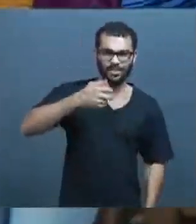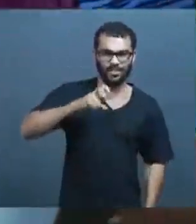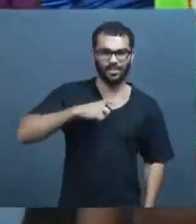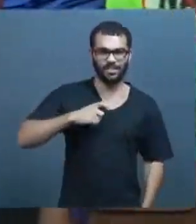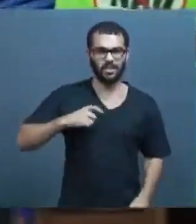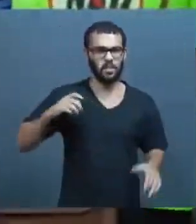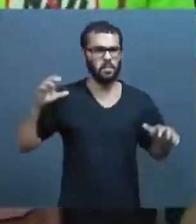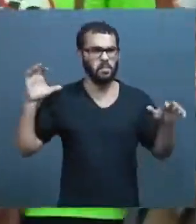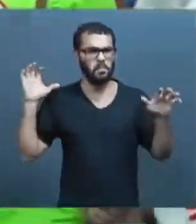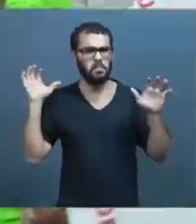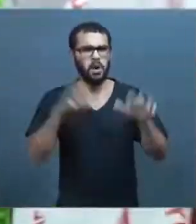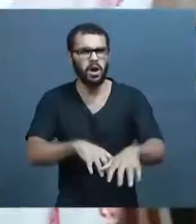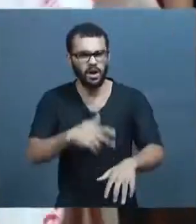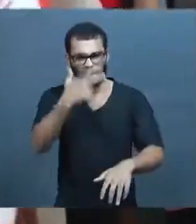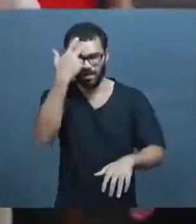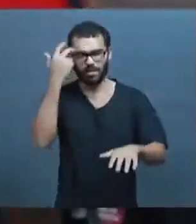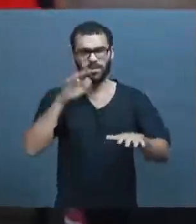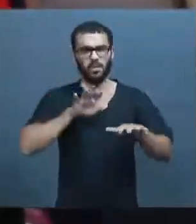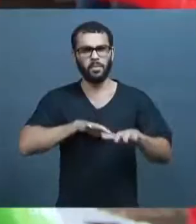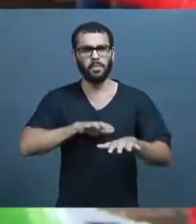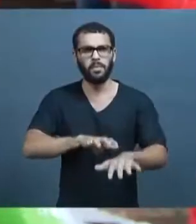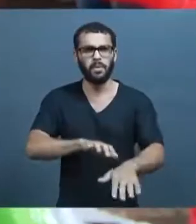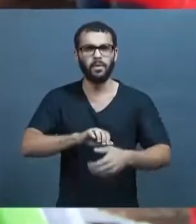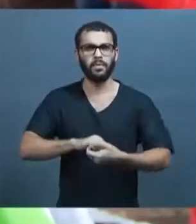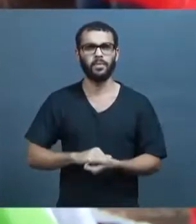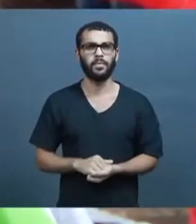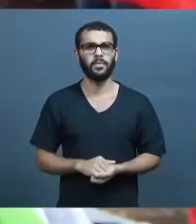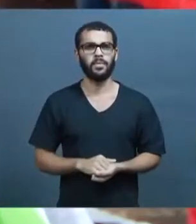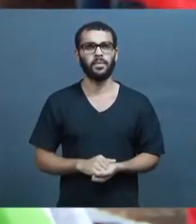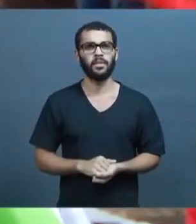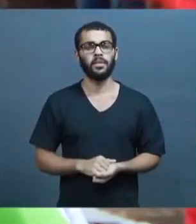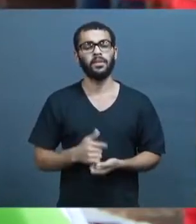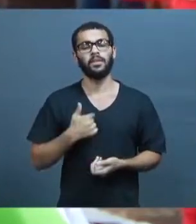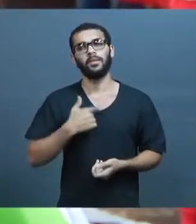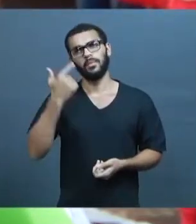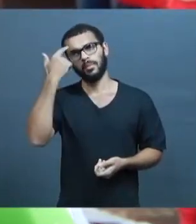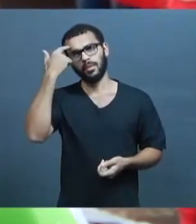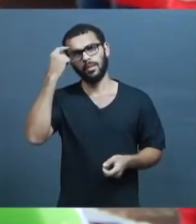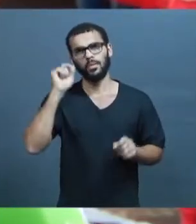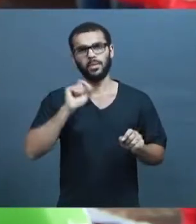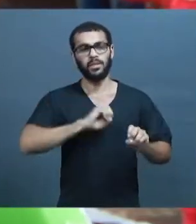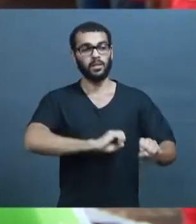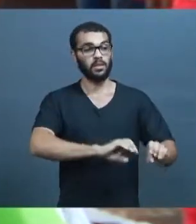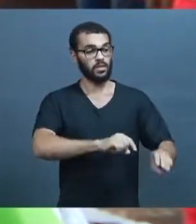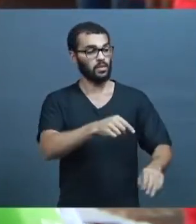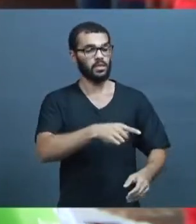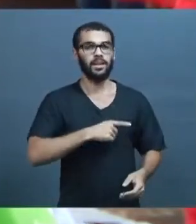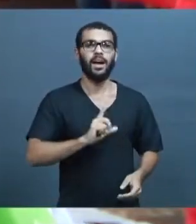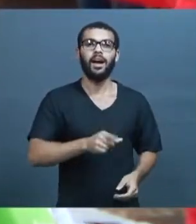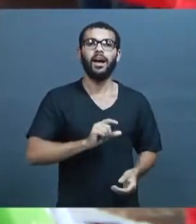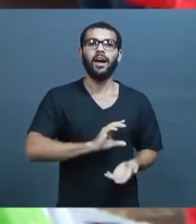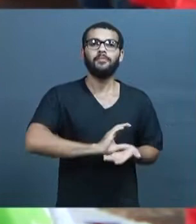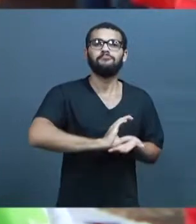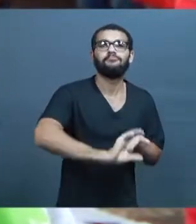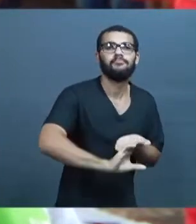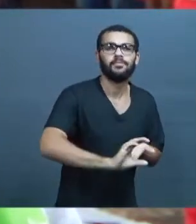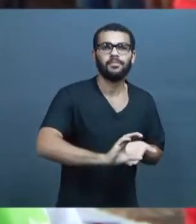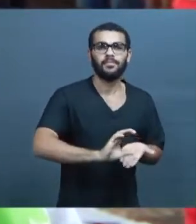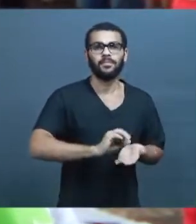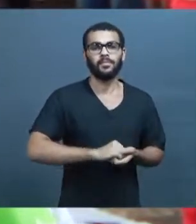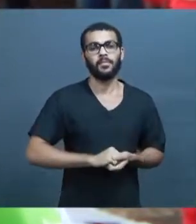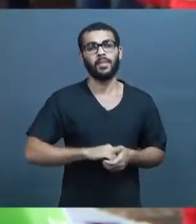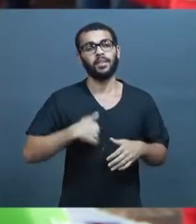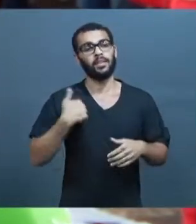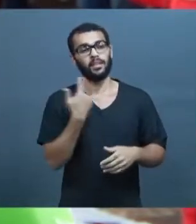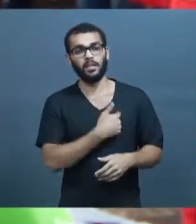ruas para se manifestar em prol da educação. Eu penso que educação é investimento, né? Não é um peso para o país. Então, a